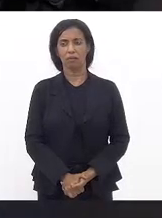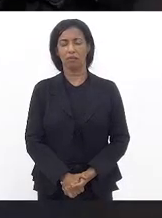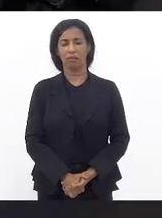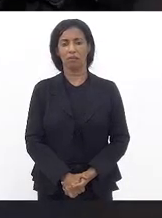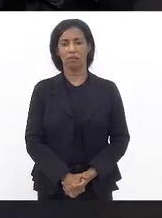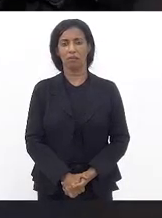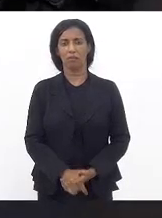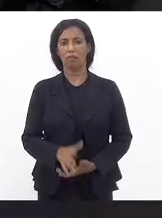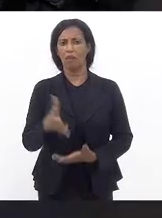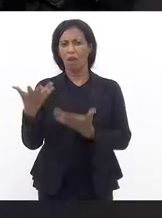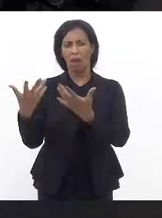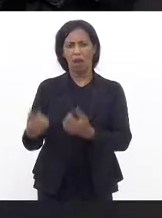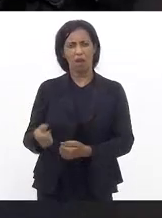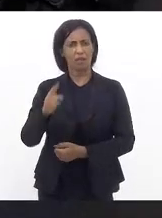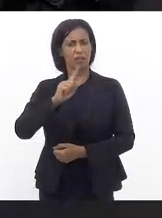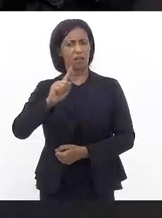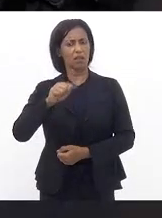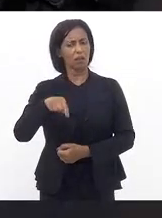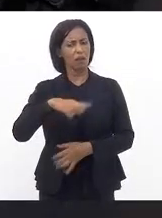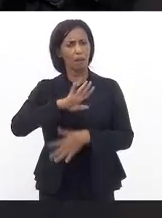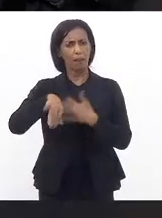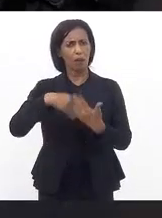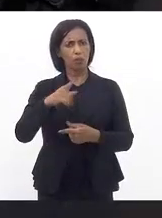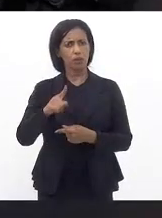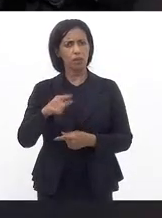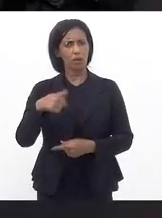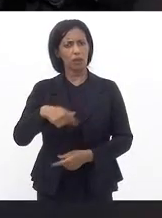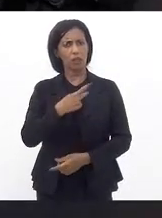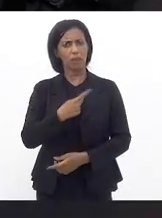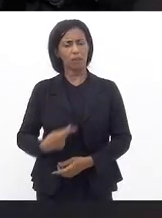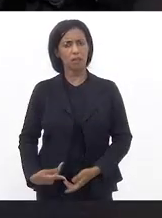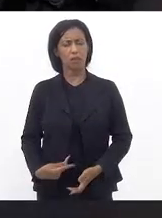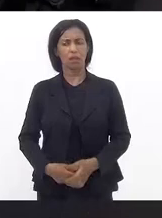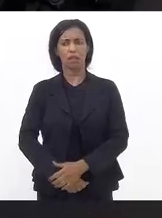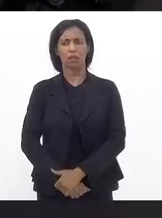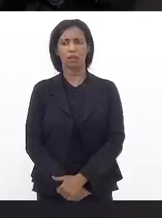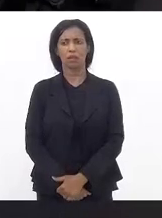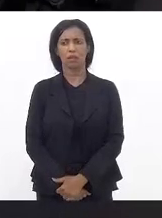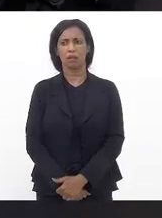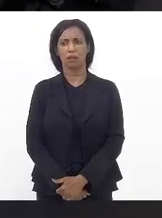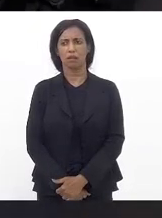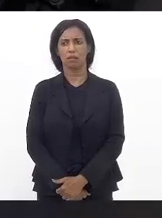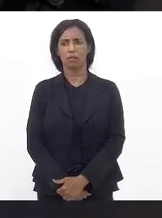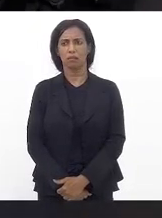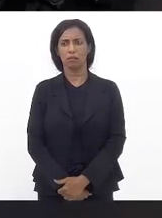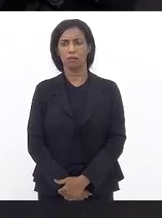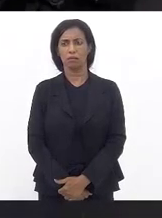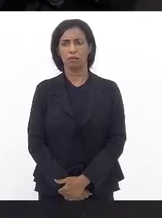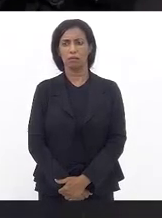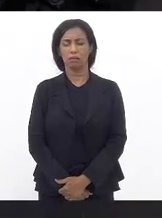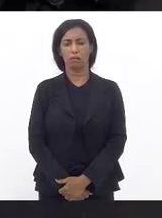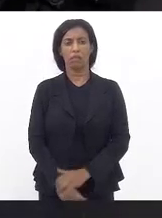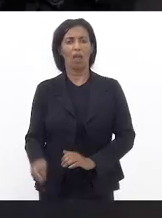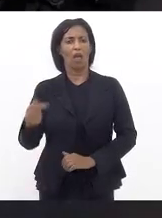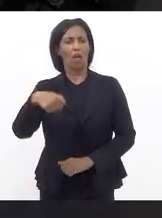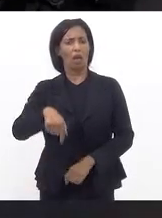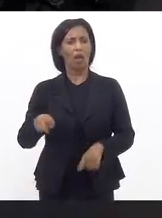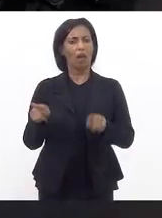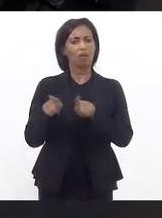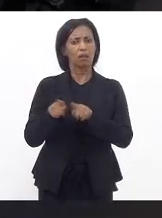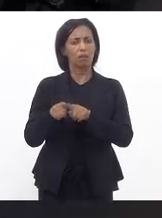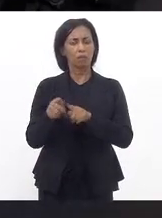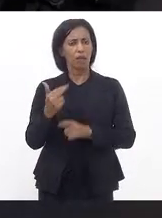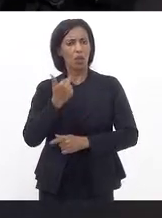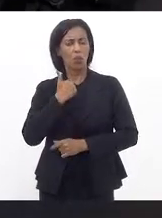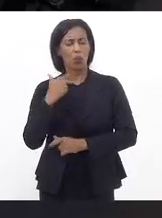sessão não é bagunça Presidente aqui tem presidência Presidente não pode ser assim a bagunça aqui também aqui